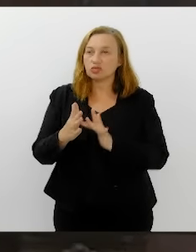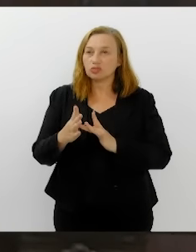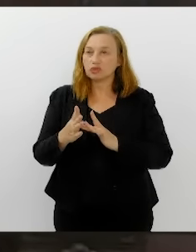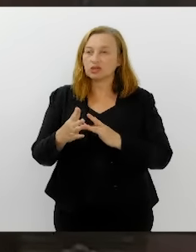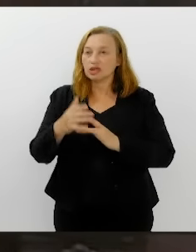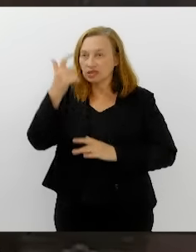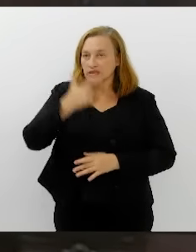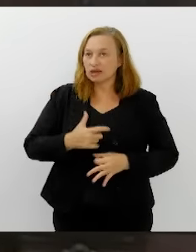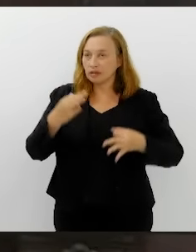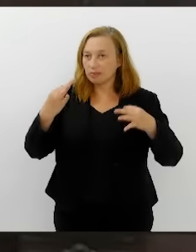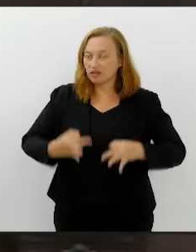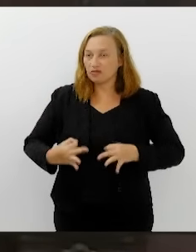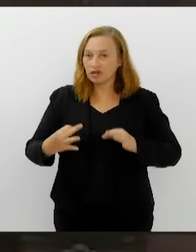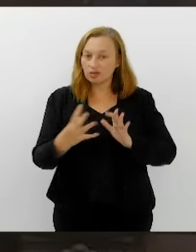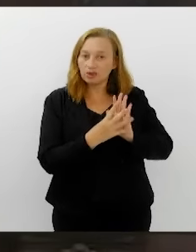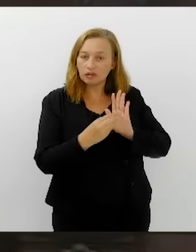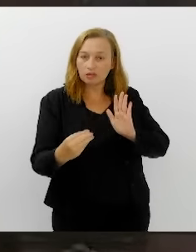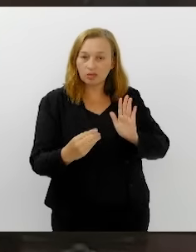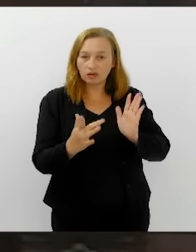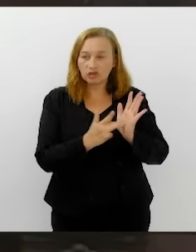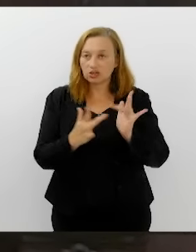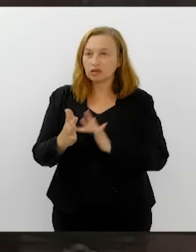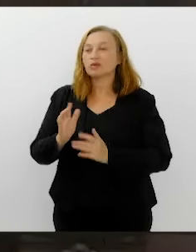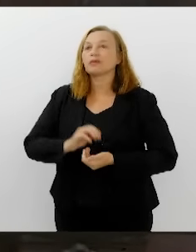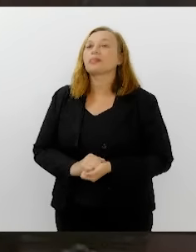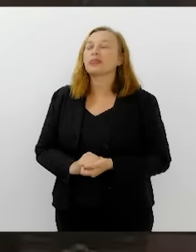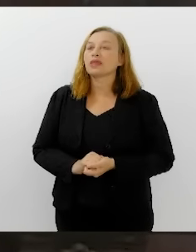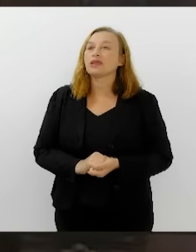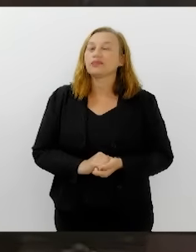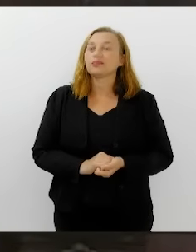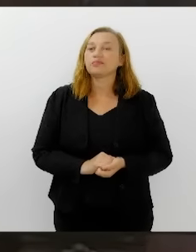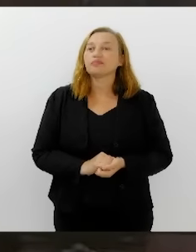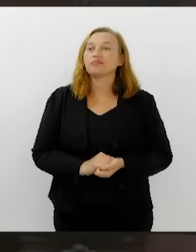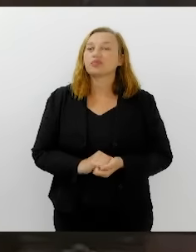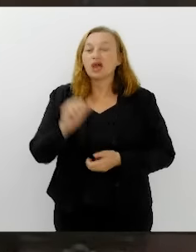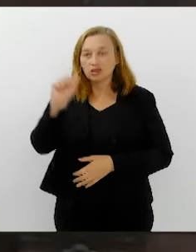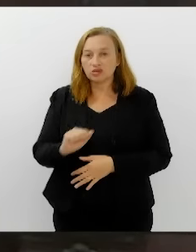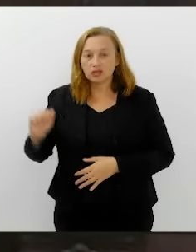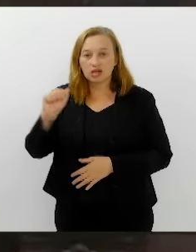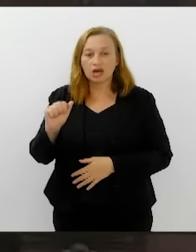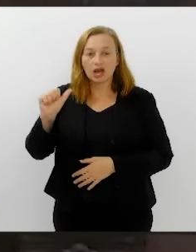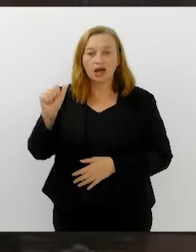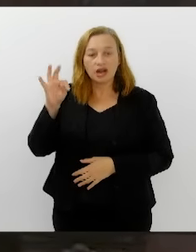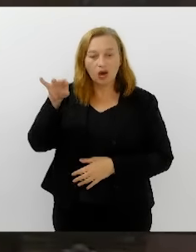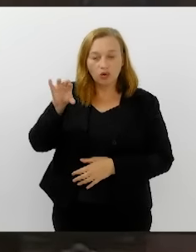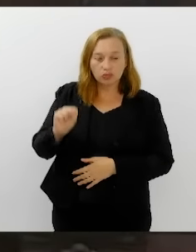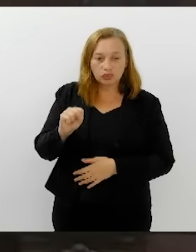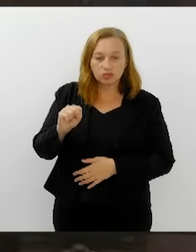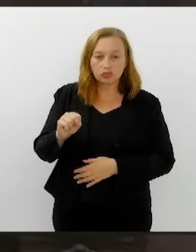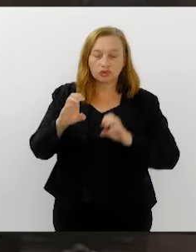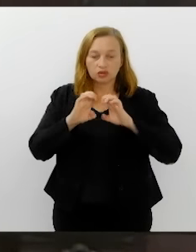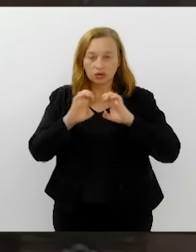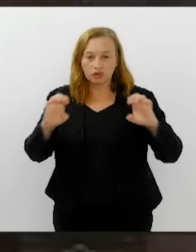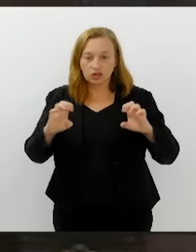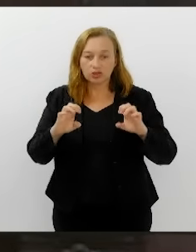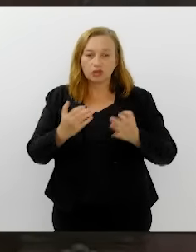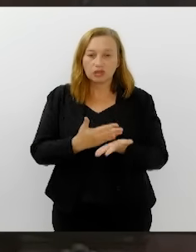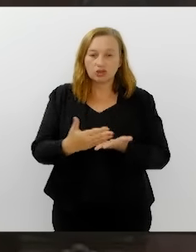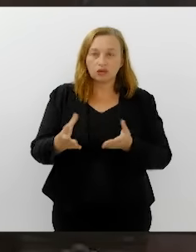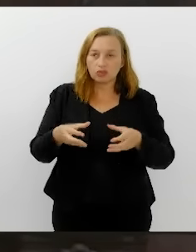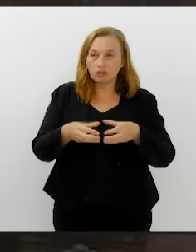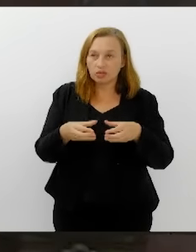vosso Pai Celeste é perfeito. A Associação Arautos do Evangelho começou com um pequeno grupo de